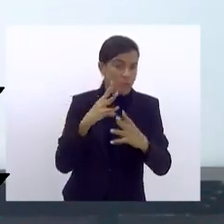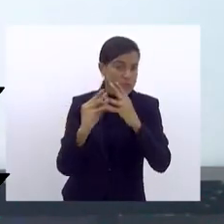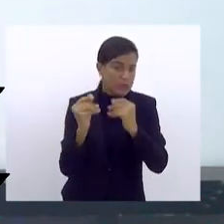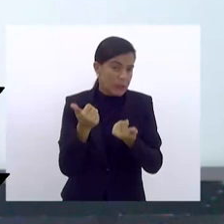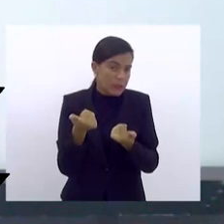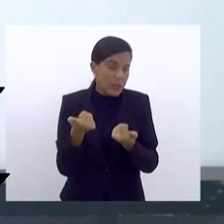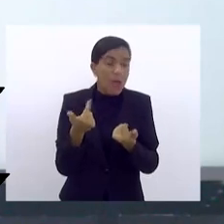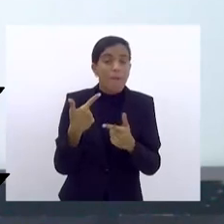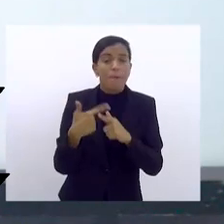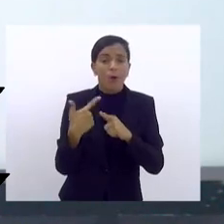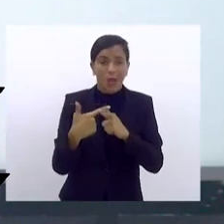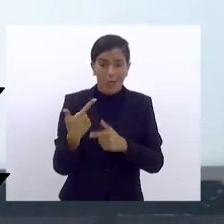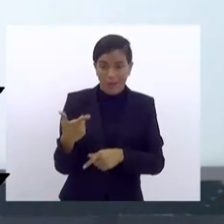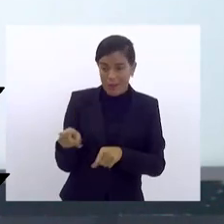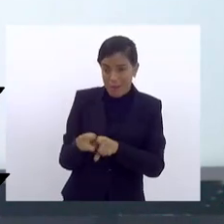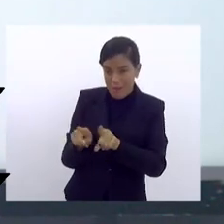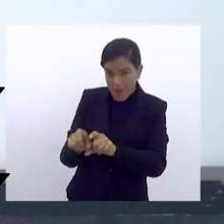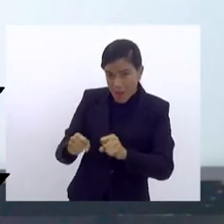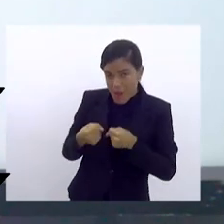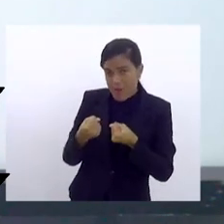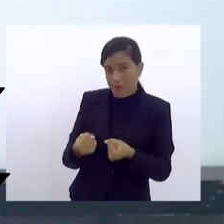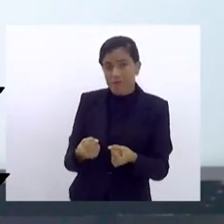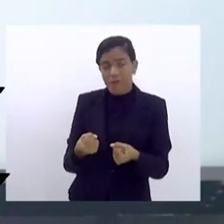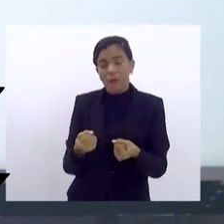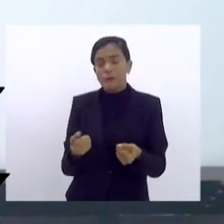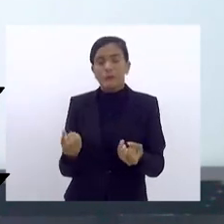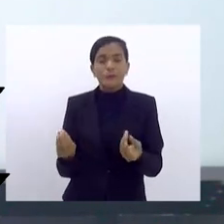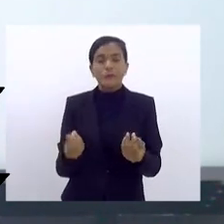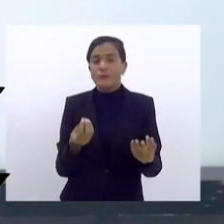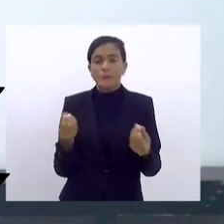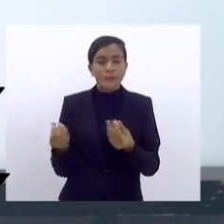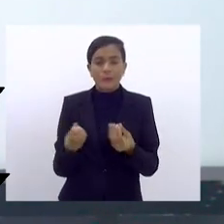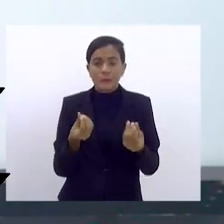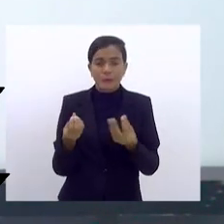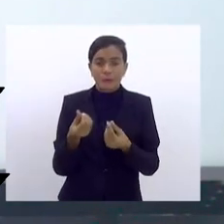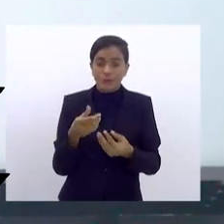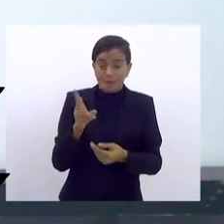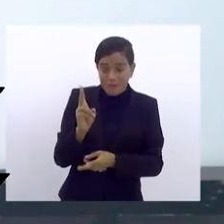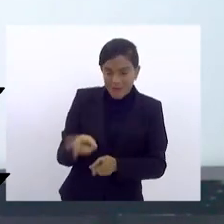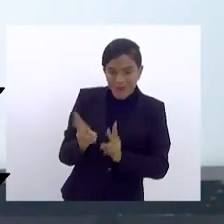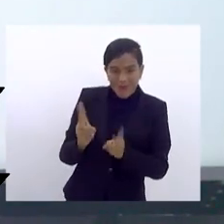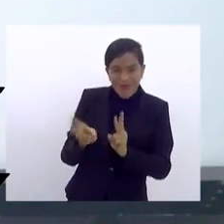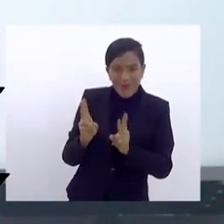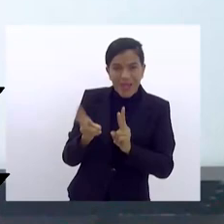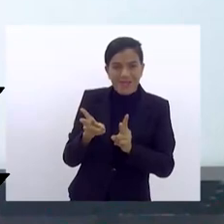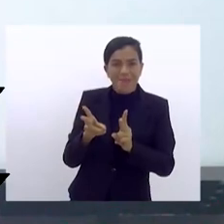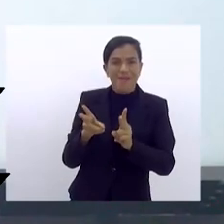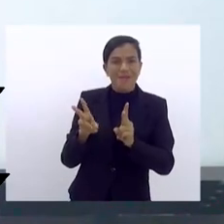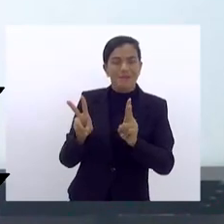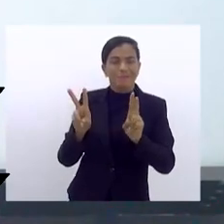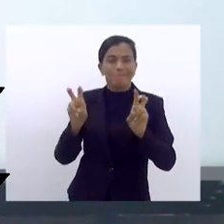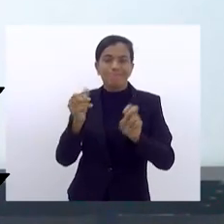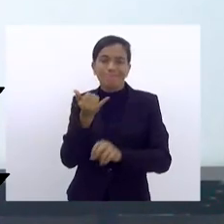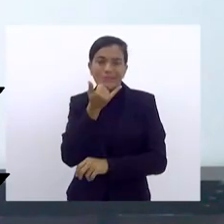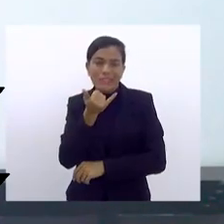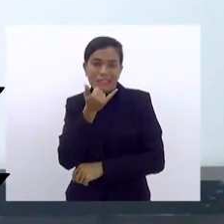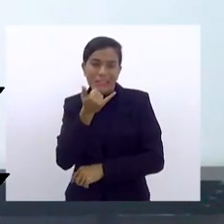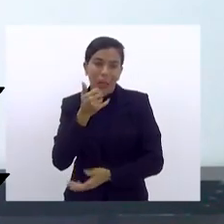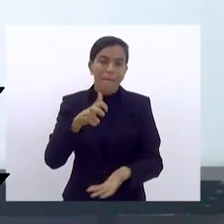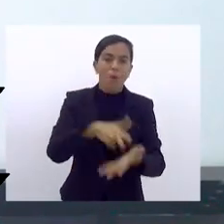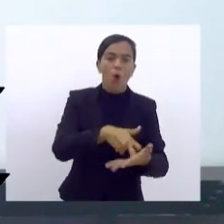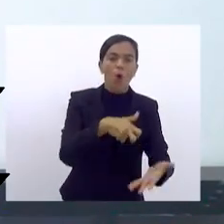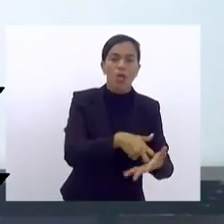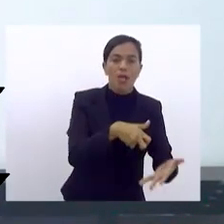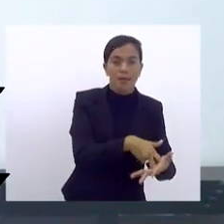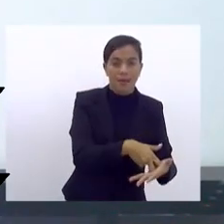muito menos o reforço dessa mesma prerrogativa de punitivista